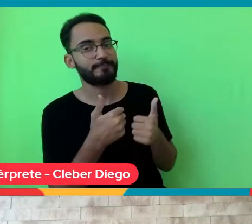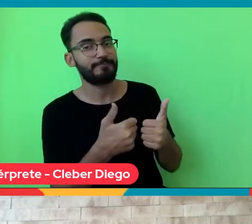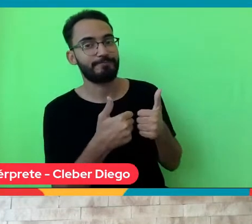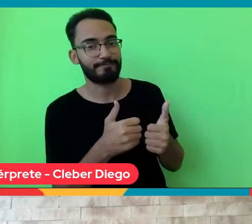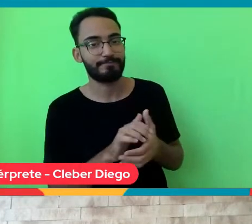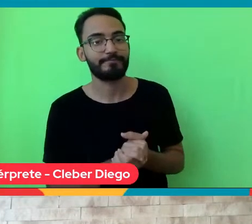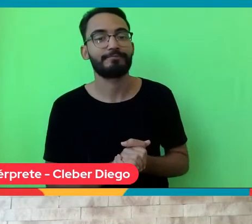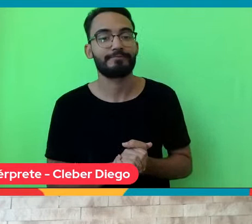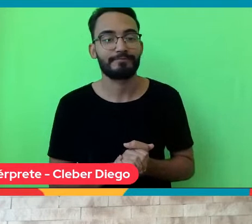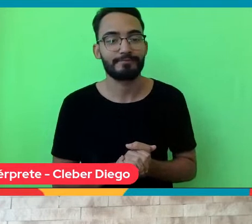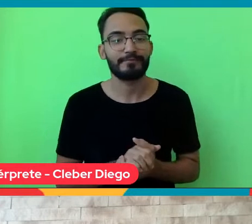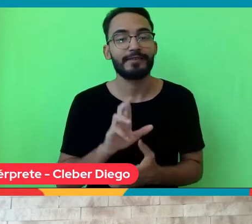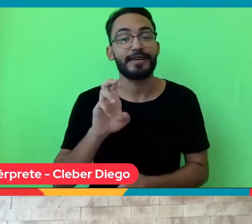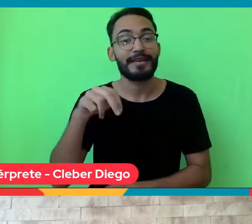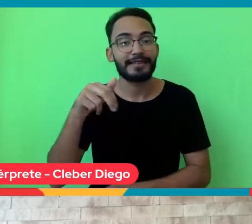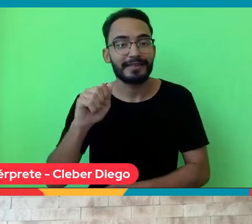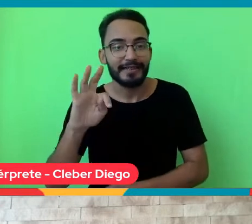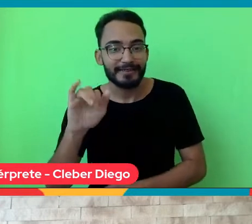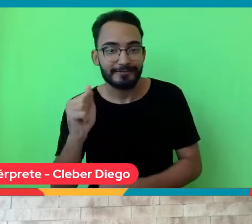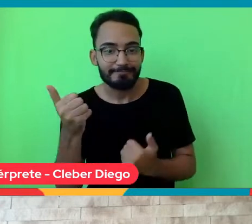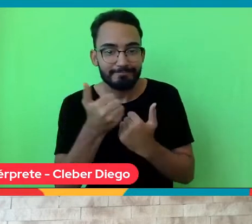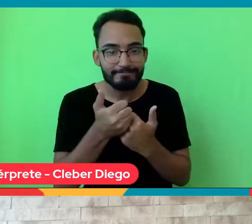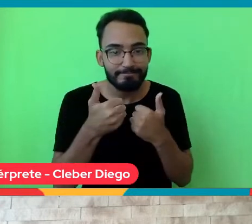Pode puxar?